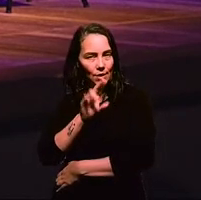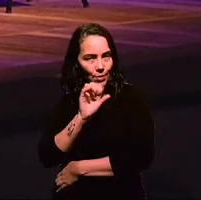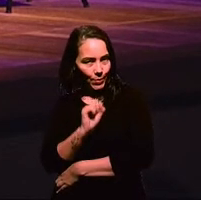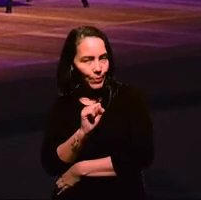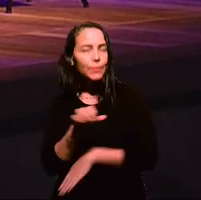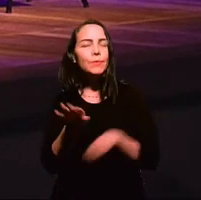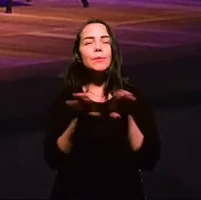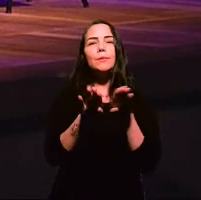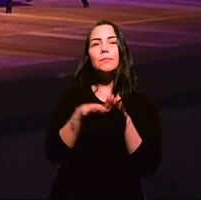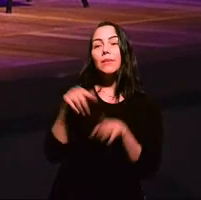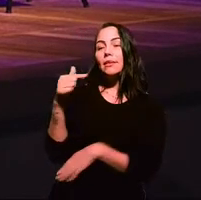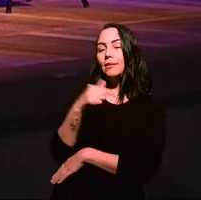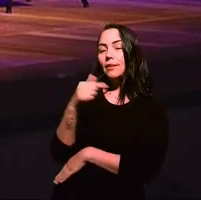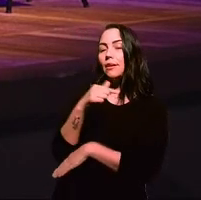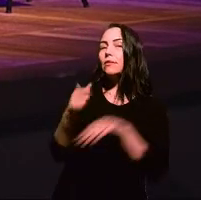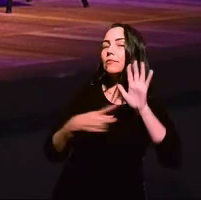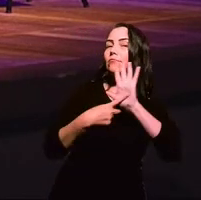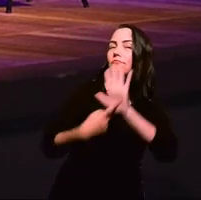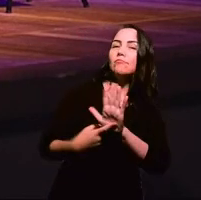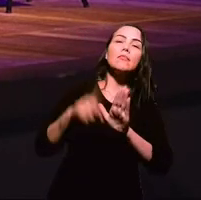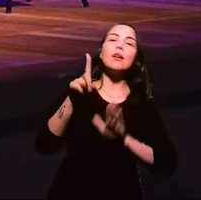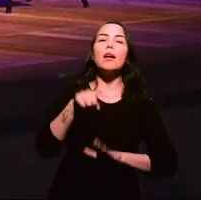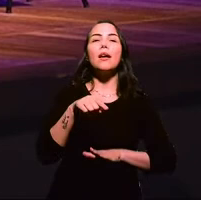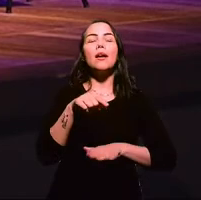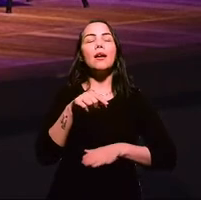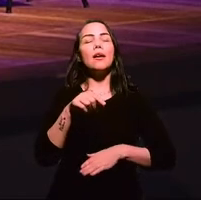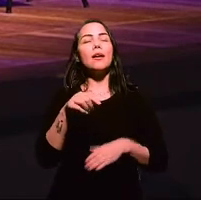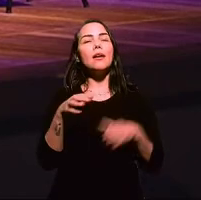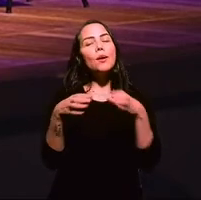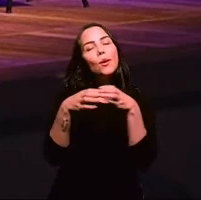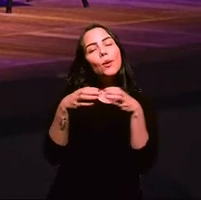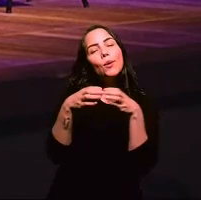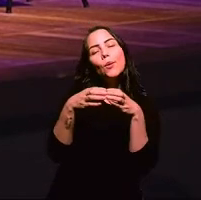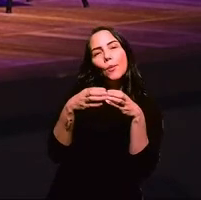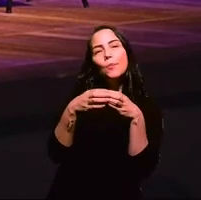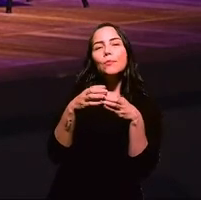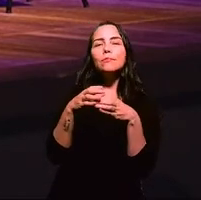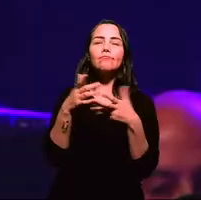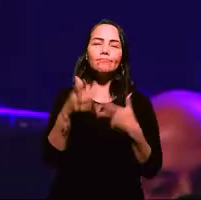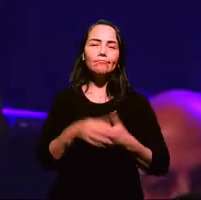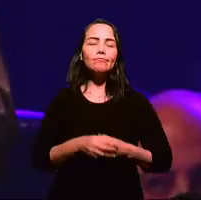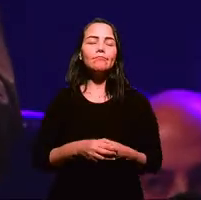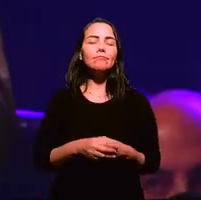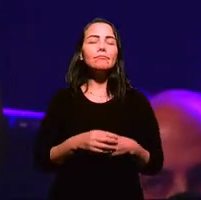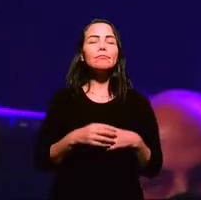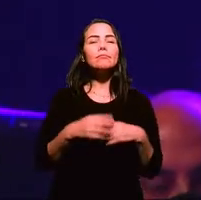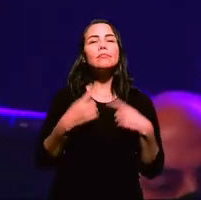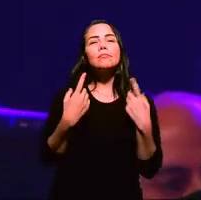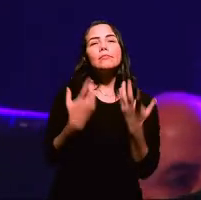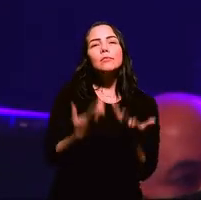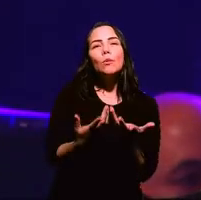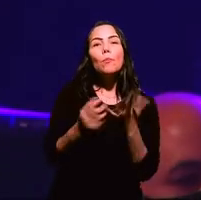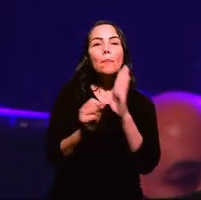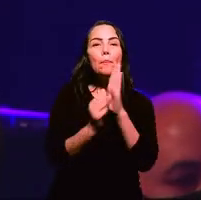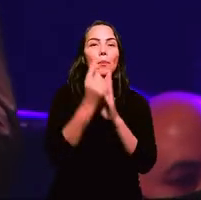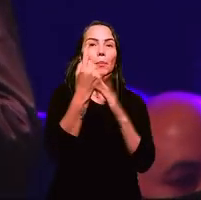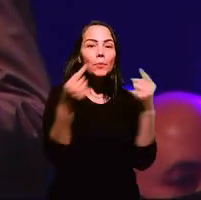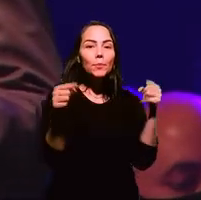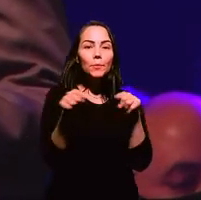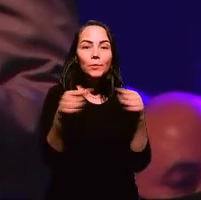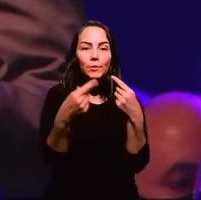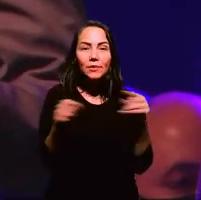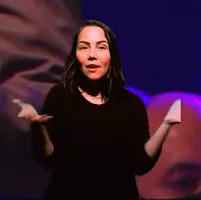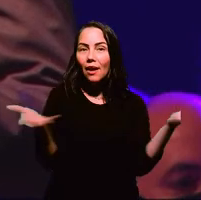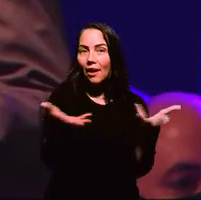a próxima obra, que é a sétima obra, né, In the Company of Angels. Então, como primeira música agora